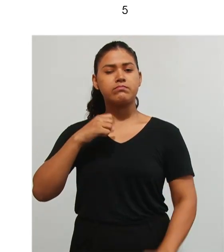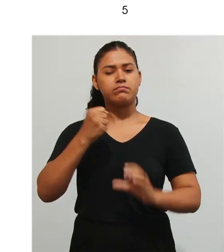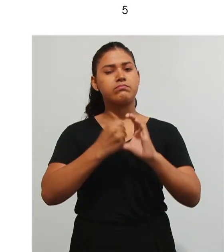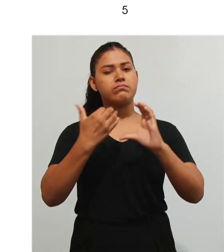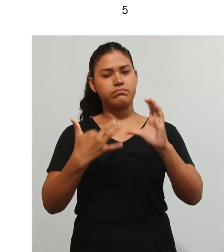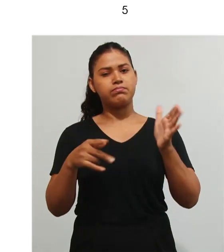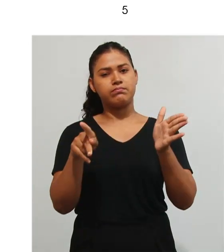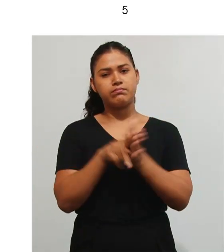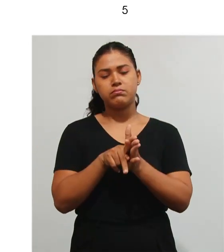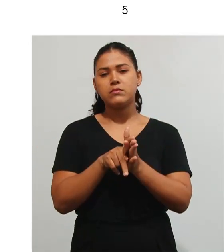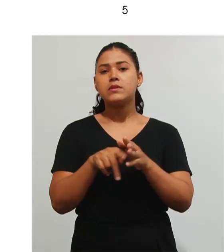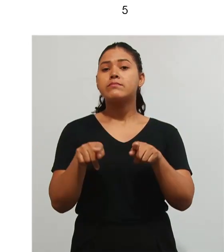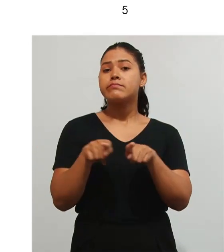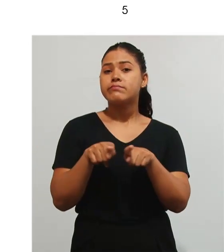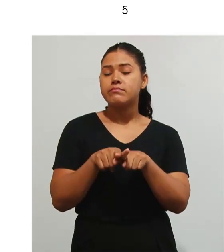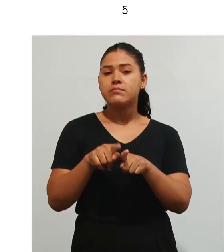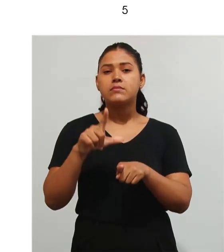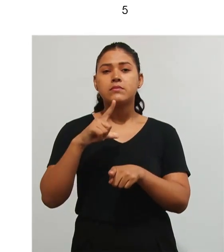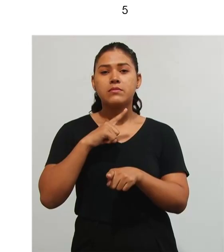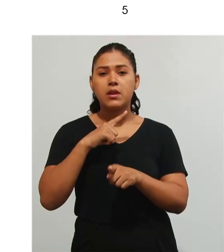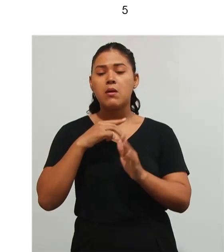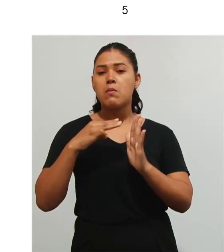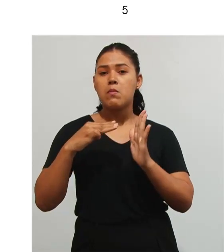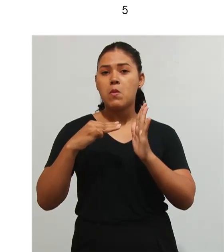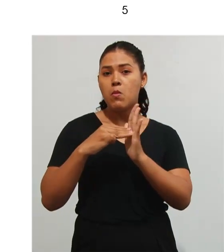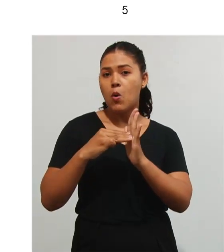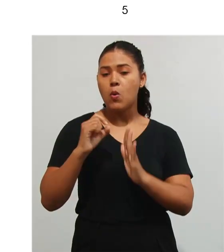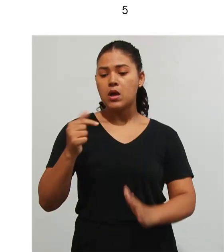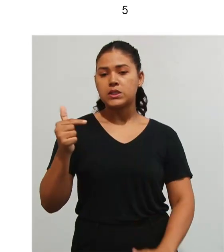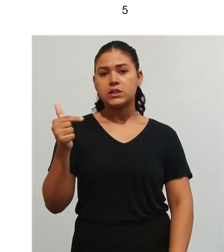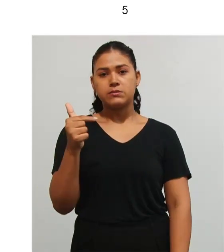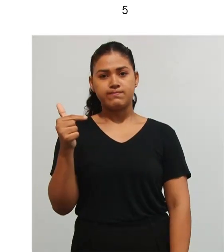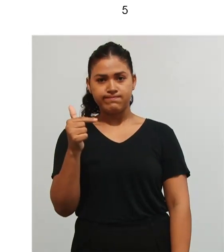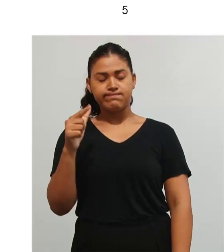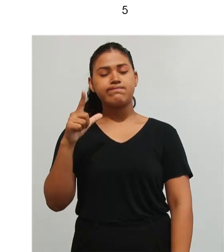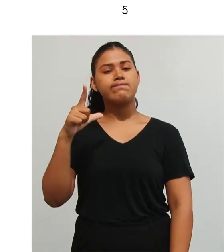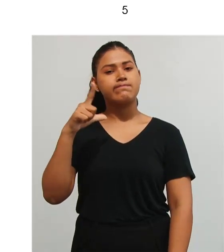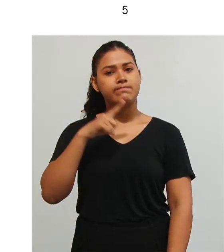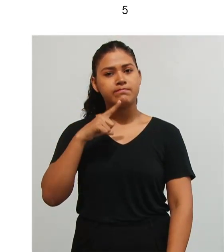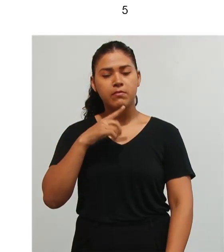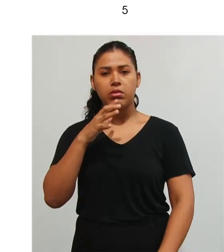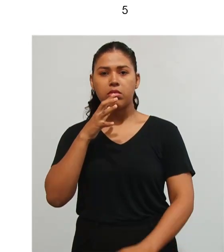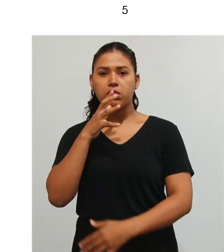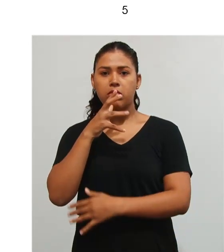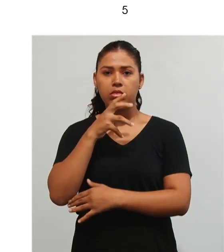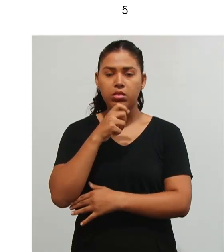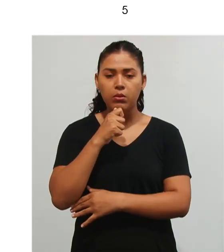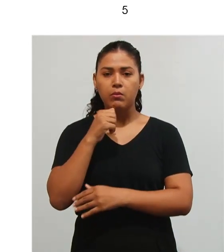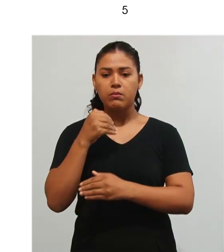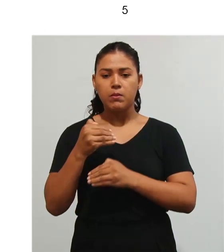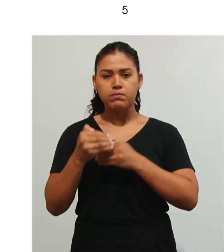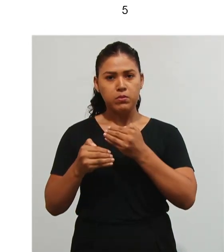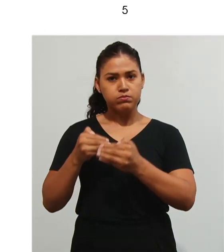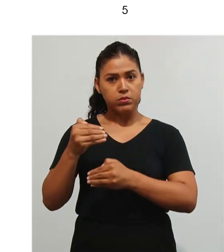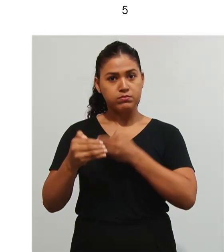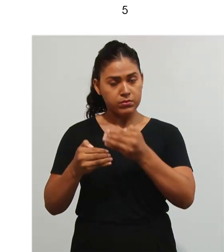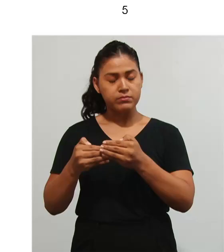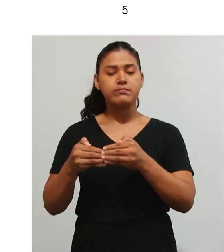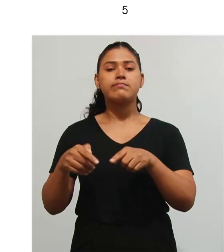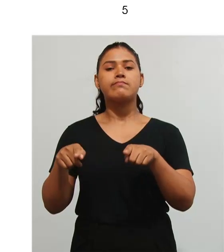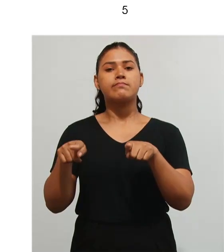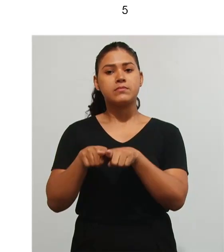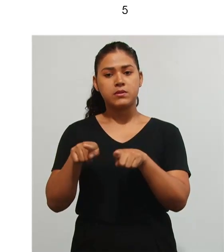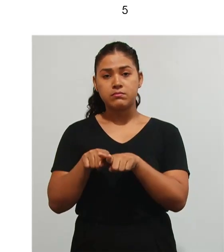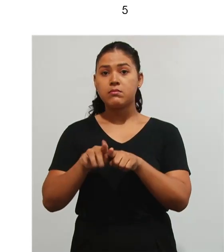característica. Enquanto isso, nós temos as memórias secundárias, que possuem baixa velocidade de leitura e escrita, alta capacidade